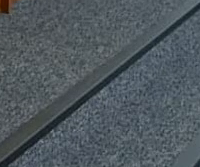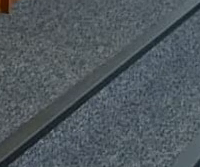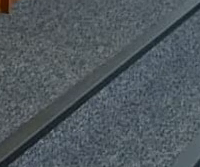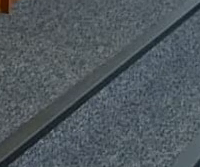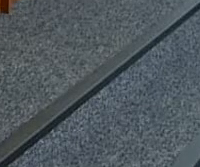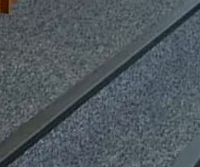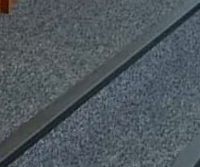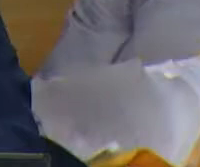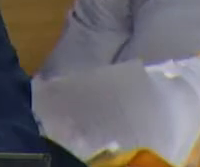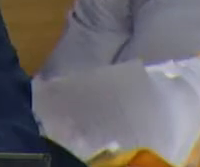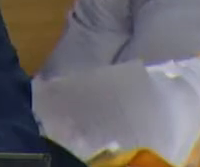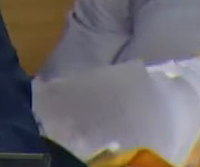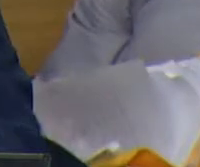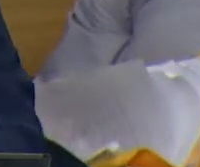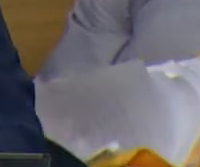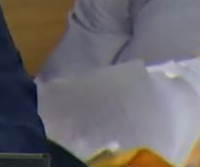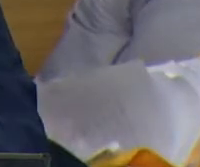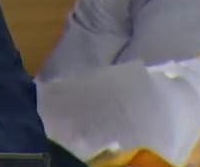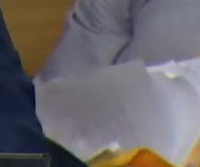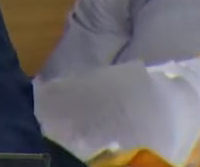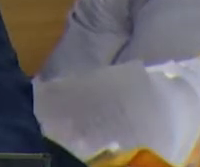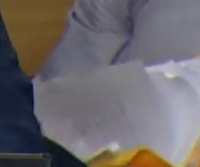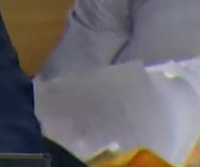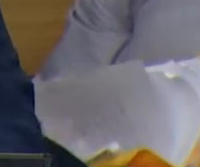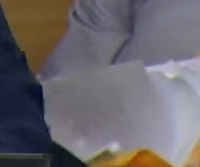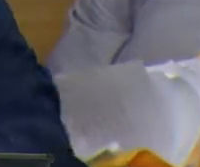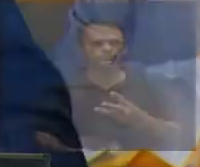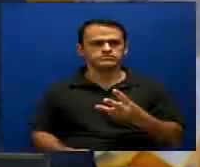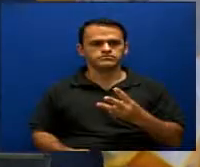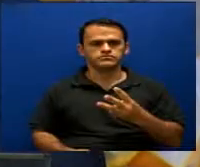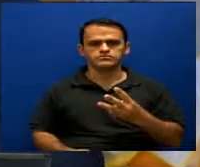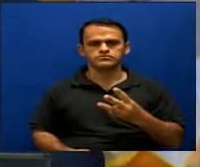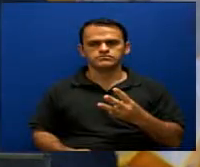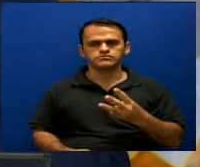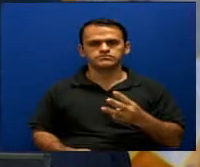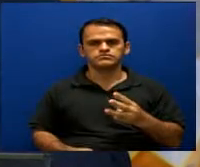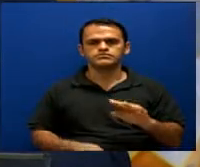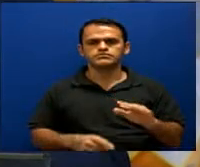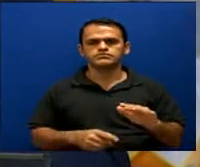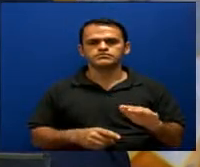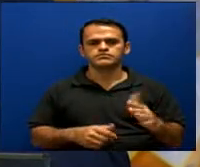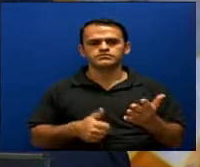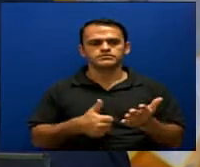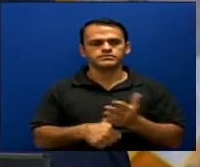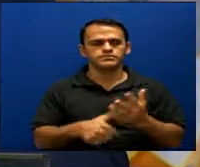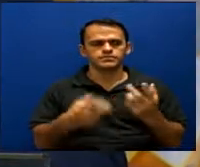Não, essa é a 13, que é específica, não votar ela. Já está em votação, voto sim.